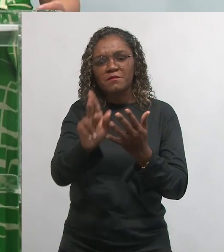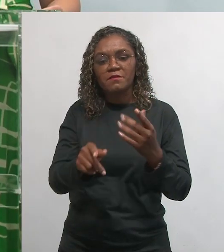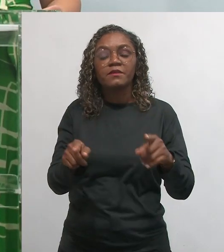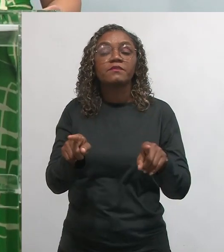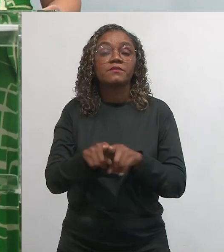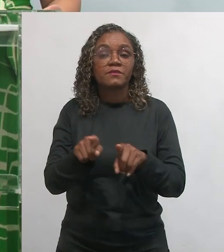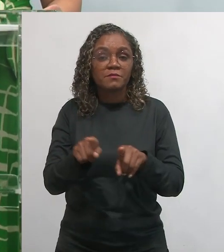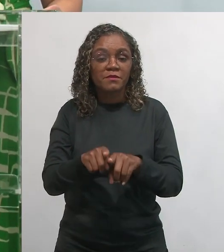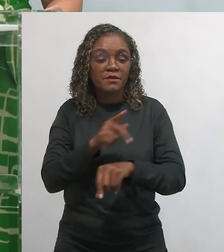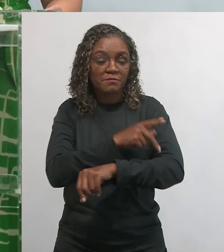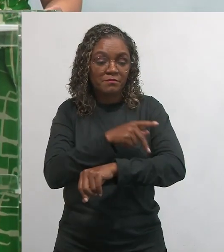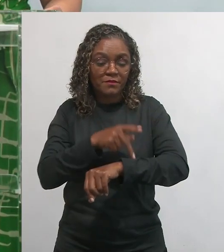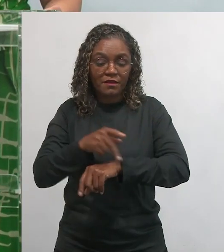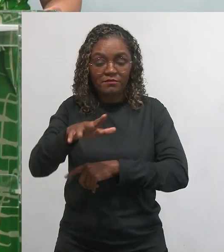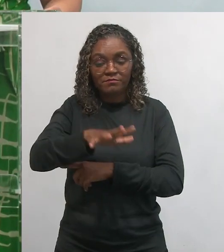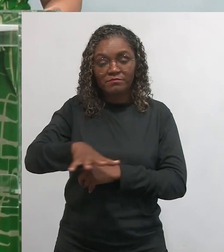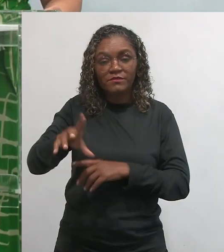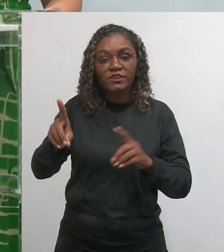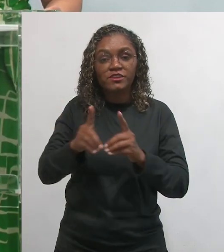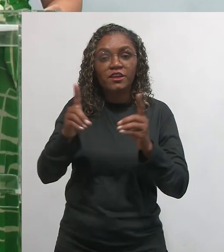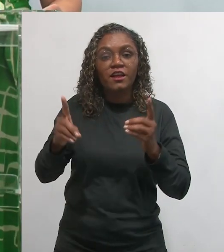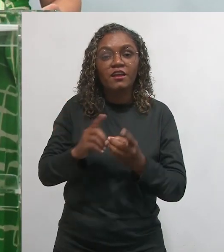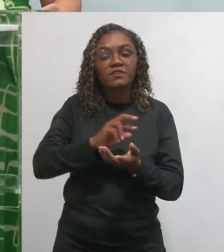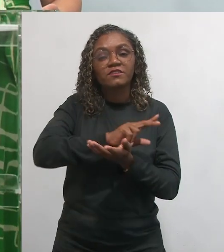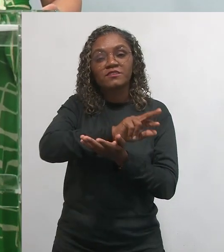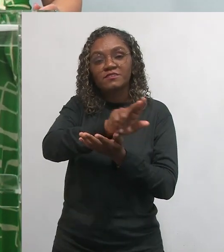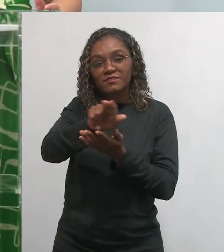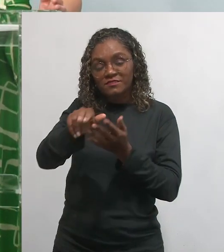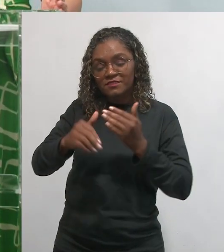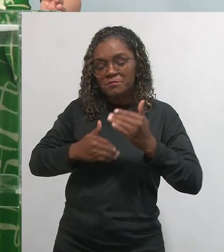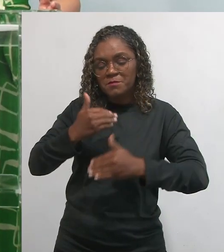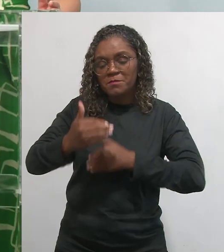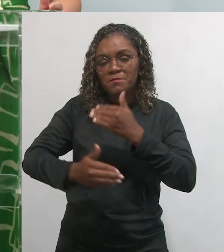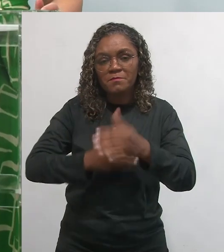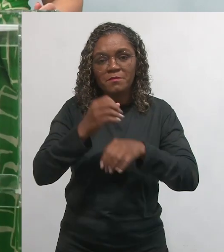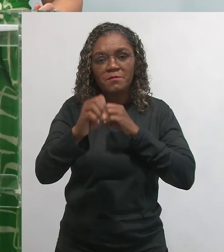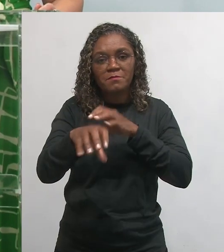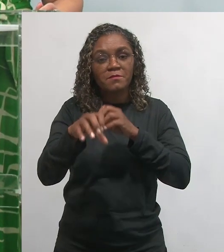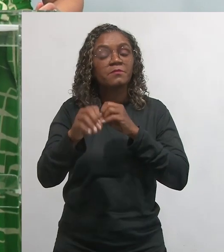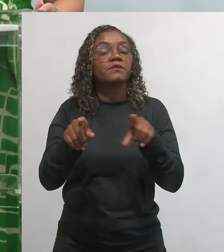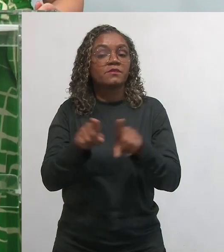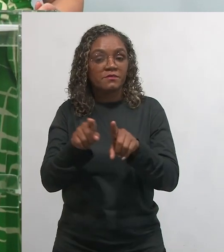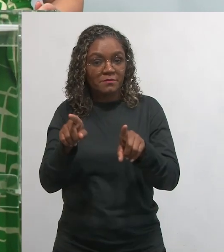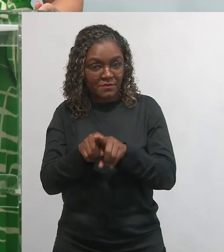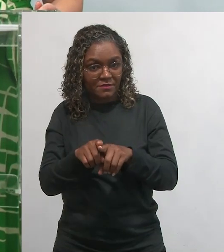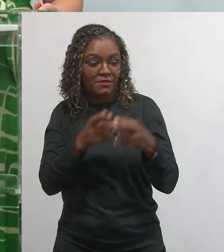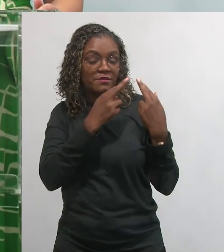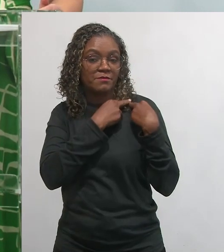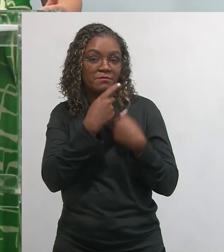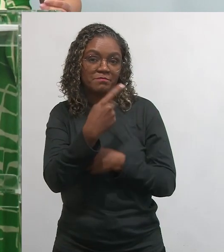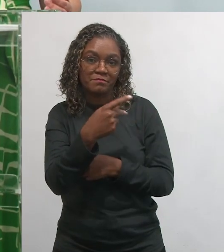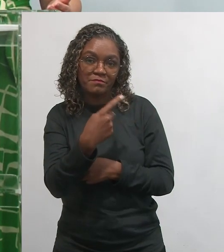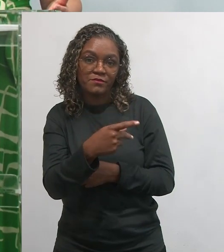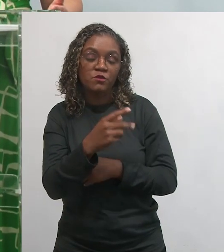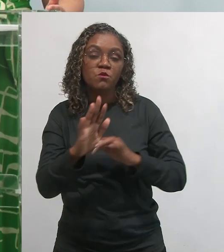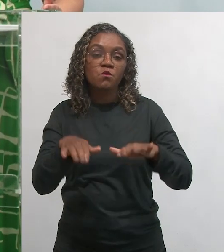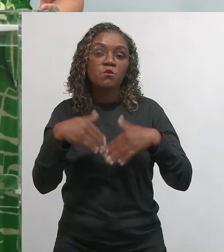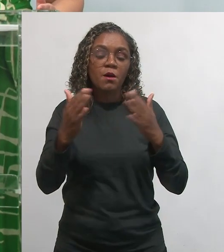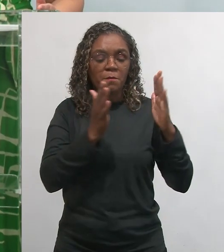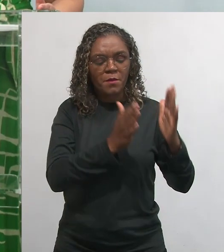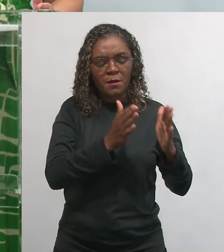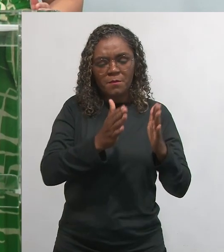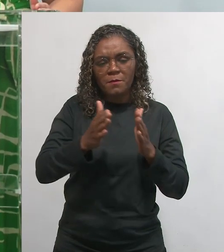ele precisa entender do pedagógico. Como que acontece o processo de ensino? Como que são